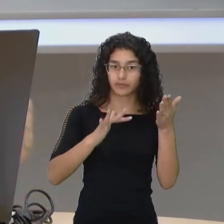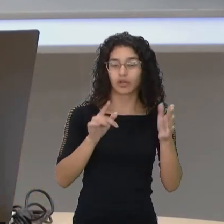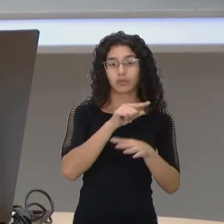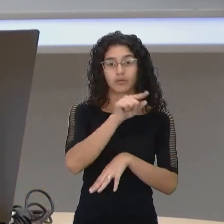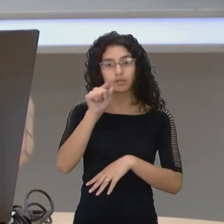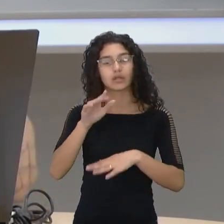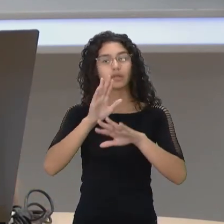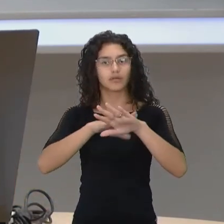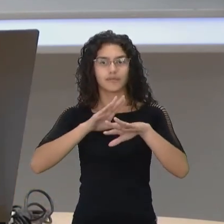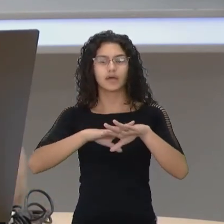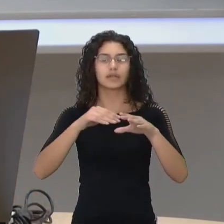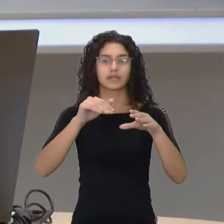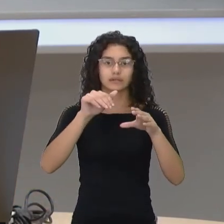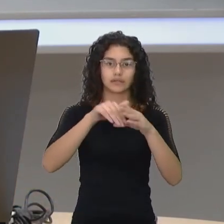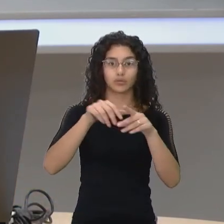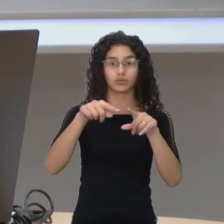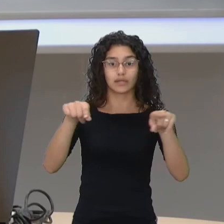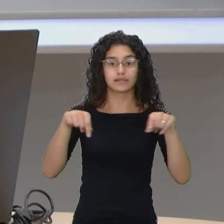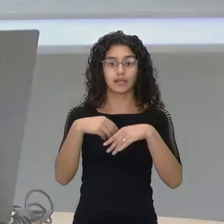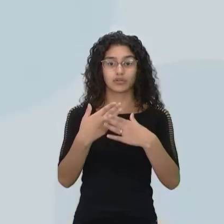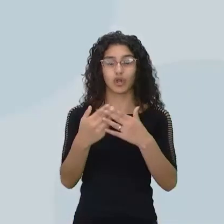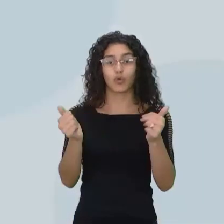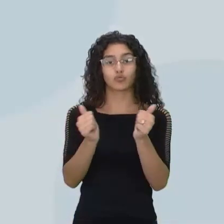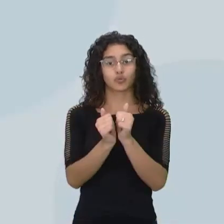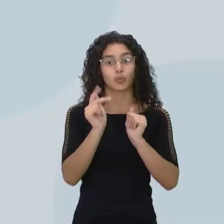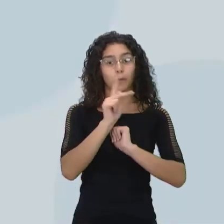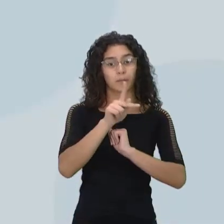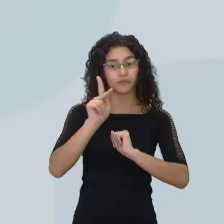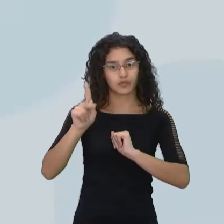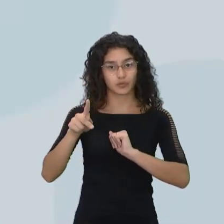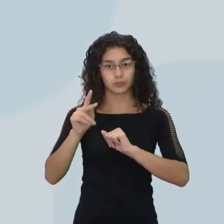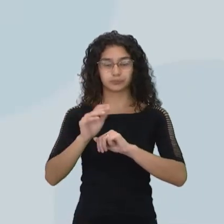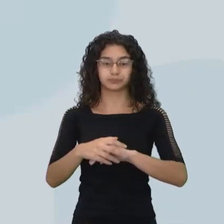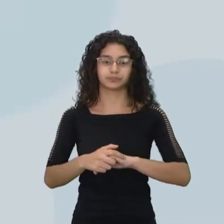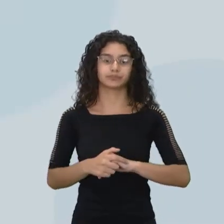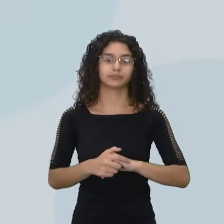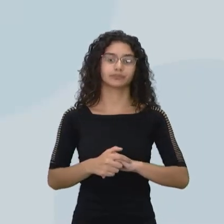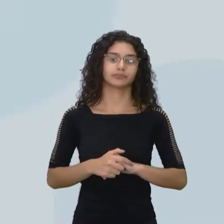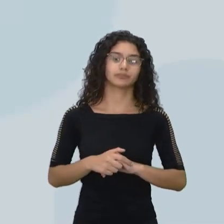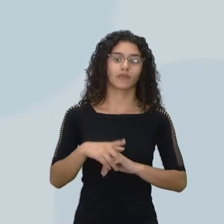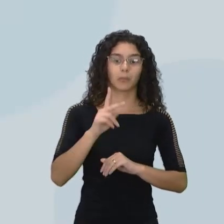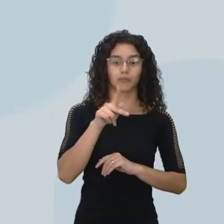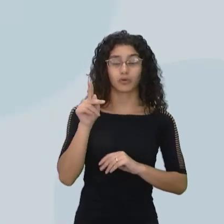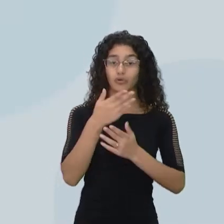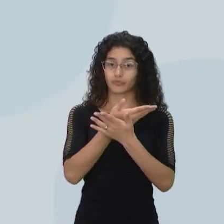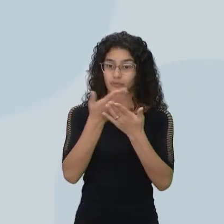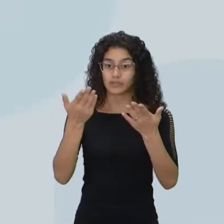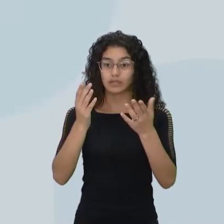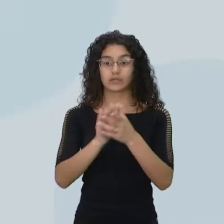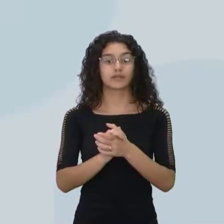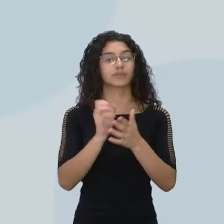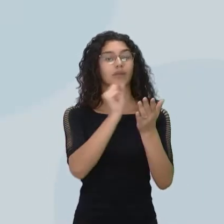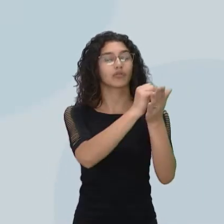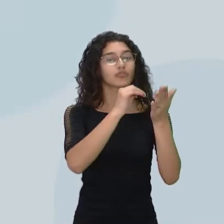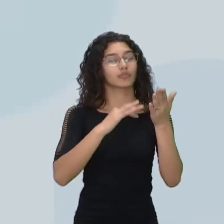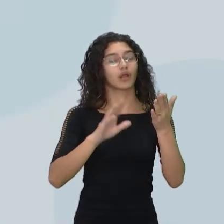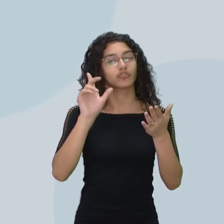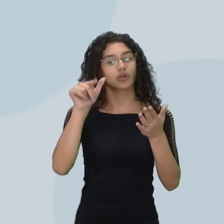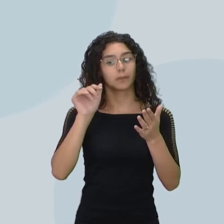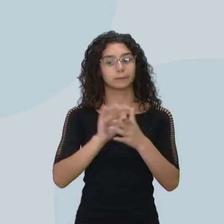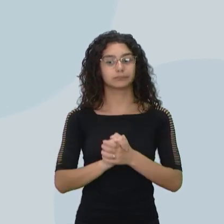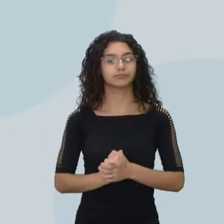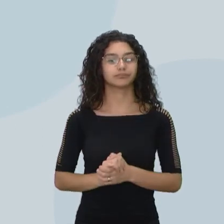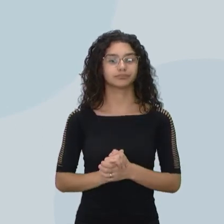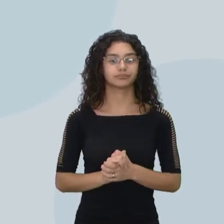vocês realizem em sala de aula aí, com o auxílio, com a orientação do professor e da professora de vocês. Então, a atividade é a